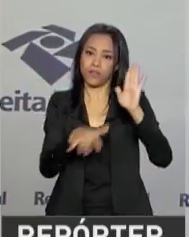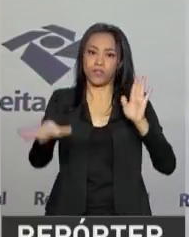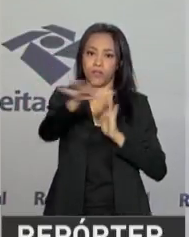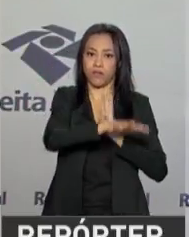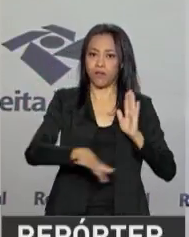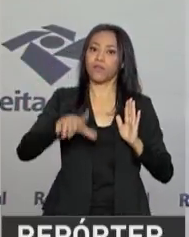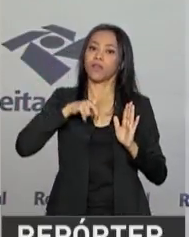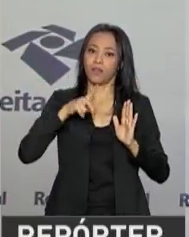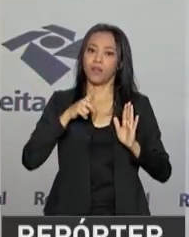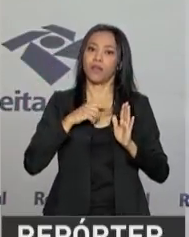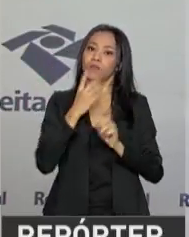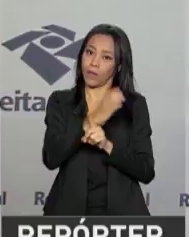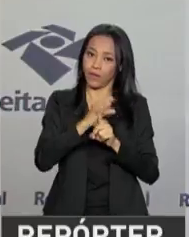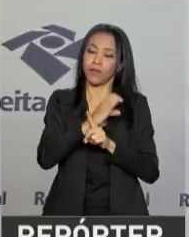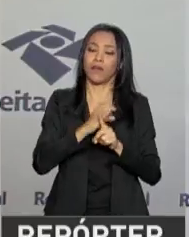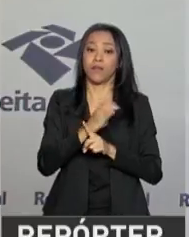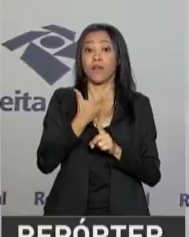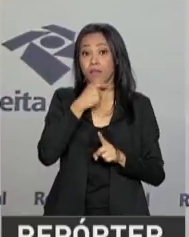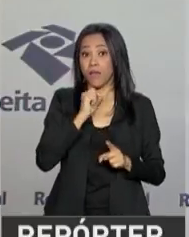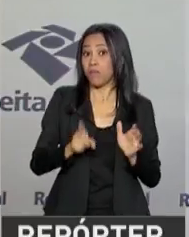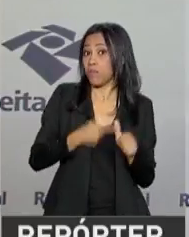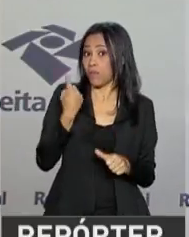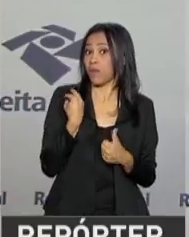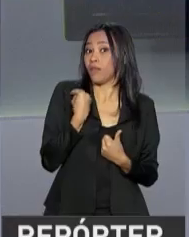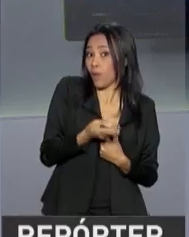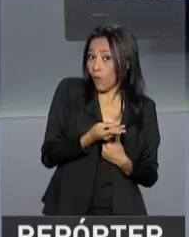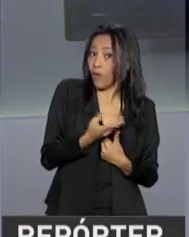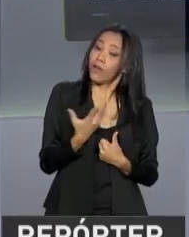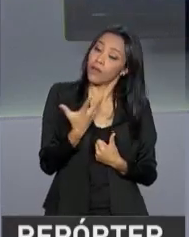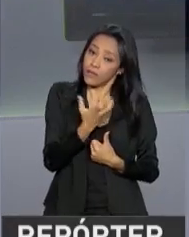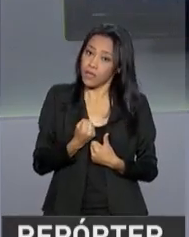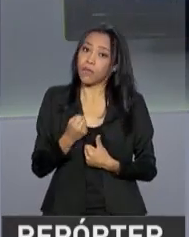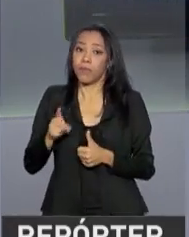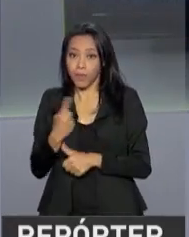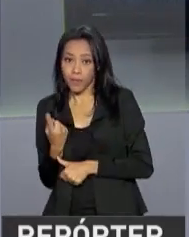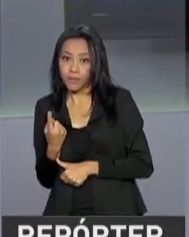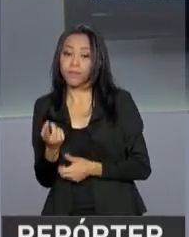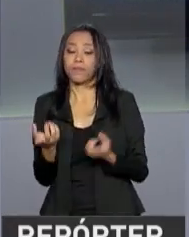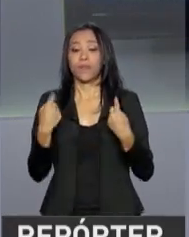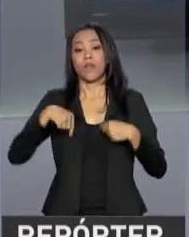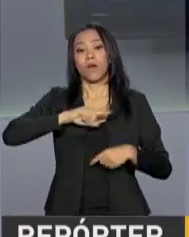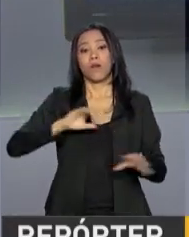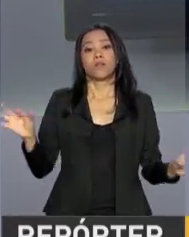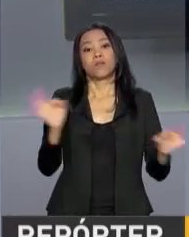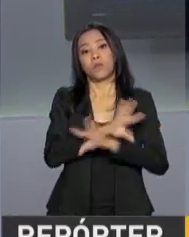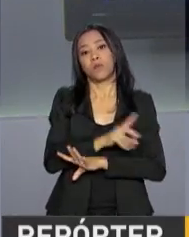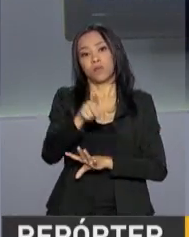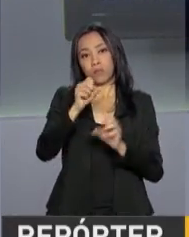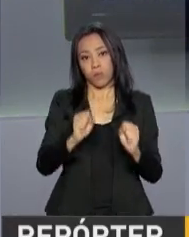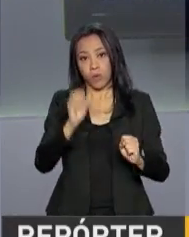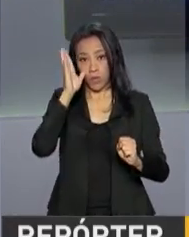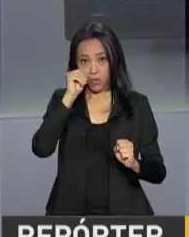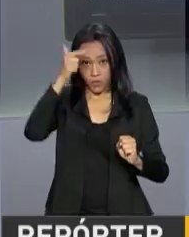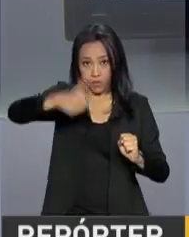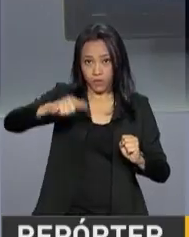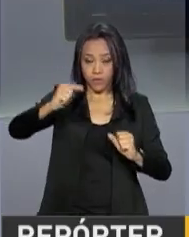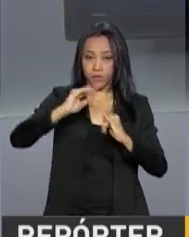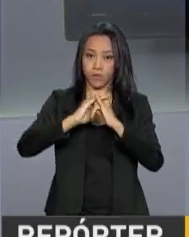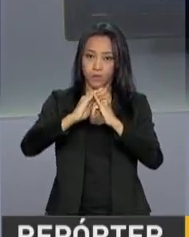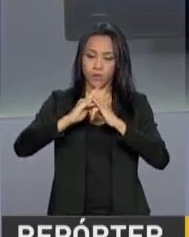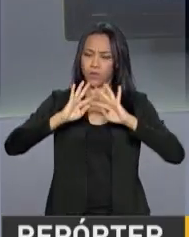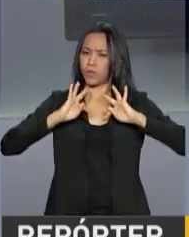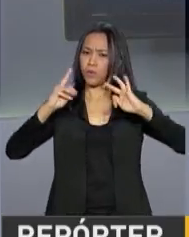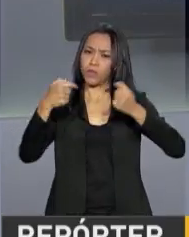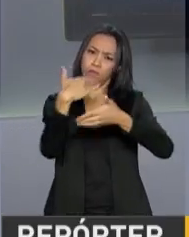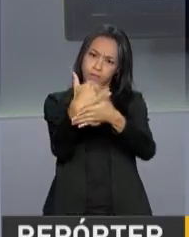quem entregou o primeiro recebe o primeiro nós ficamos por aqui você pode rever as reportagens no youtube e